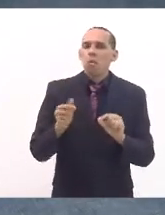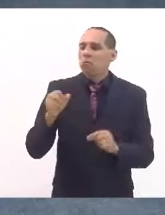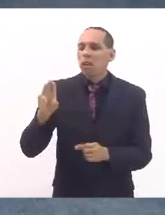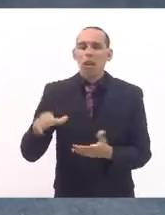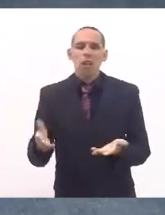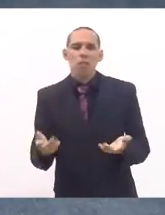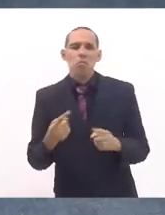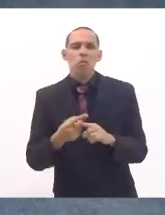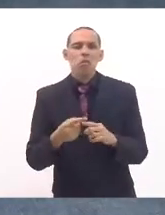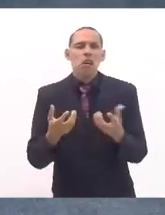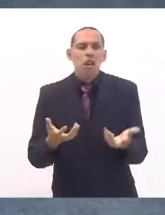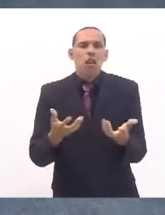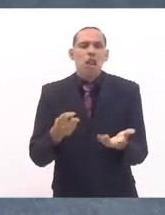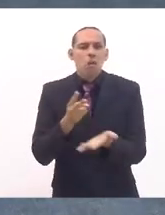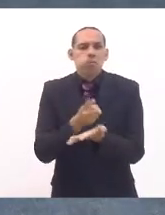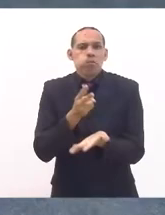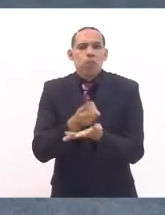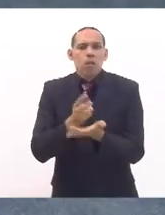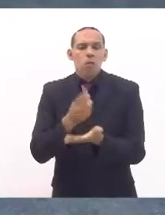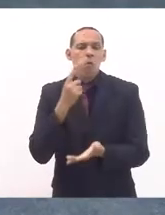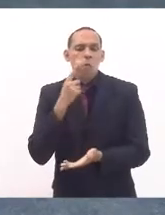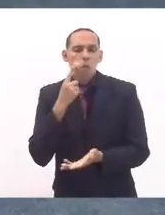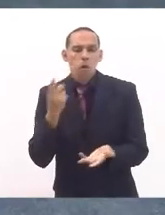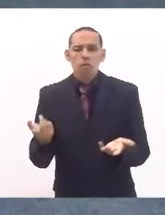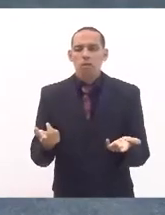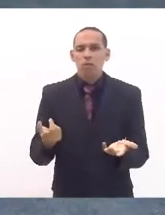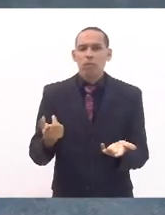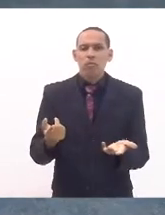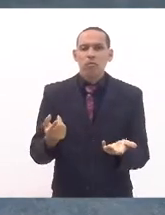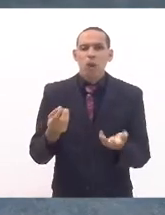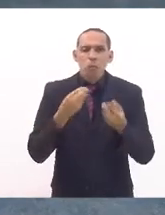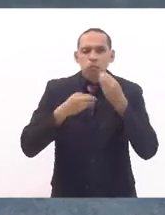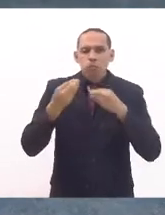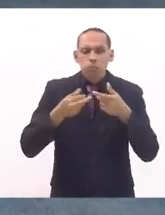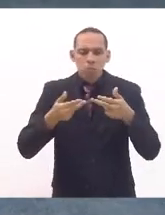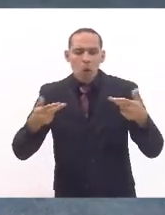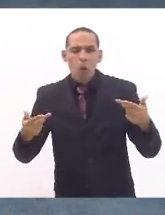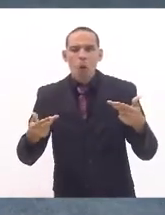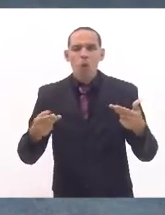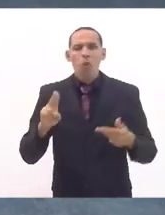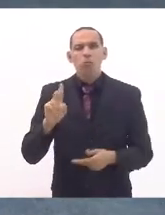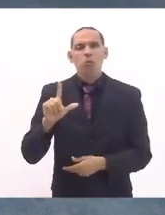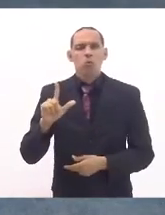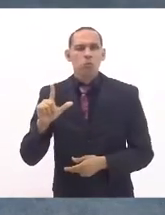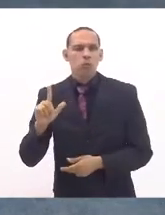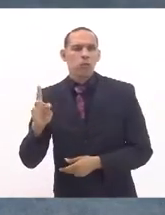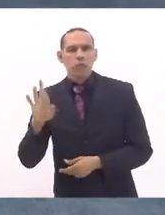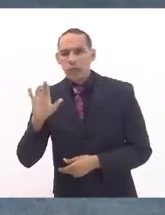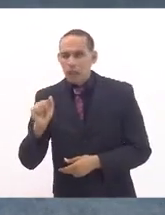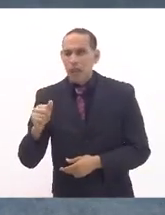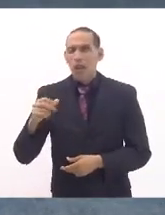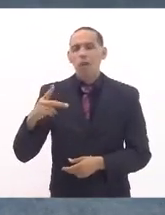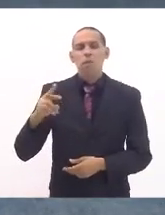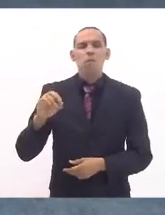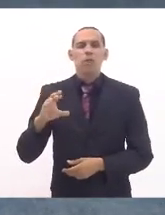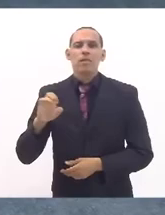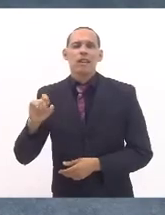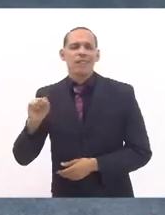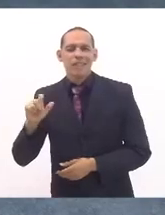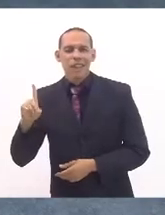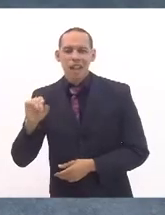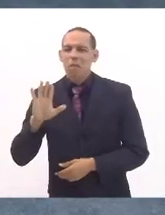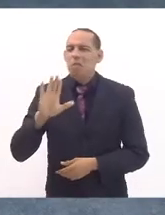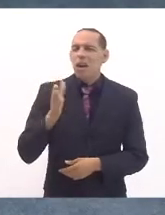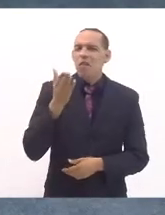continuar querendo que seja vendido bala, comidas ultraprocessadas nas escolas e não enfrente o debate. Mas a pirueta que